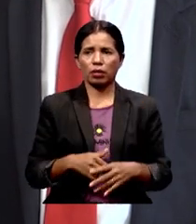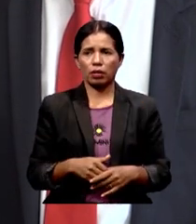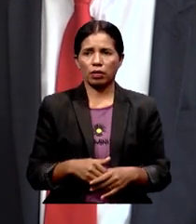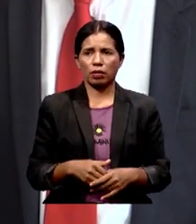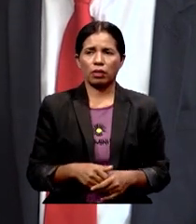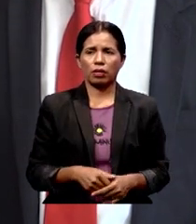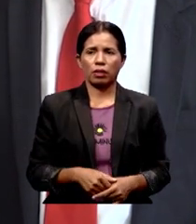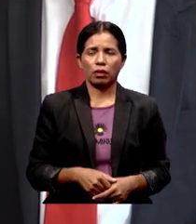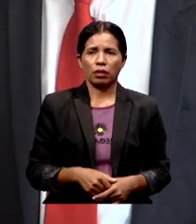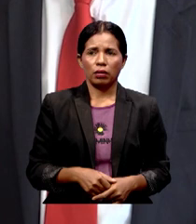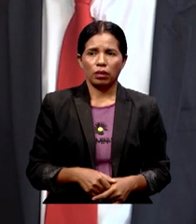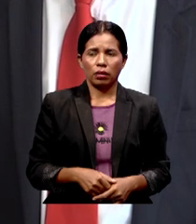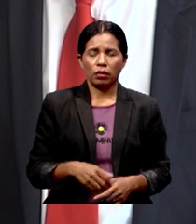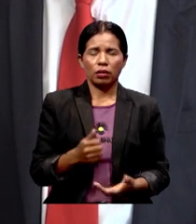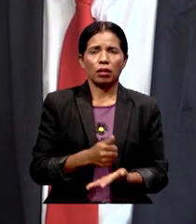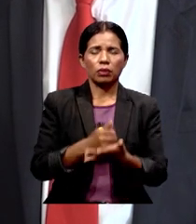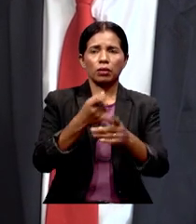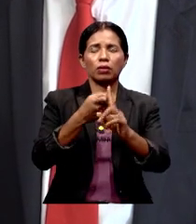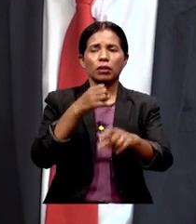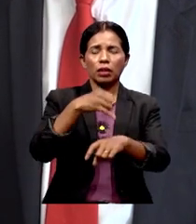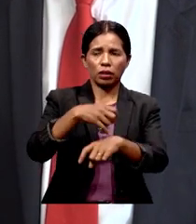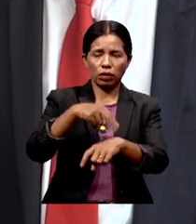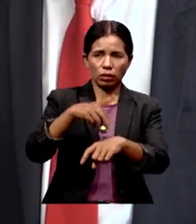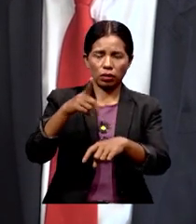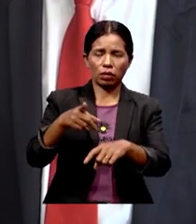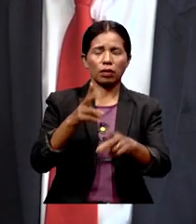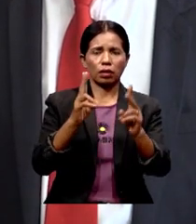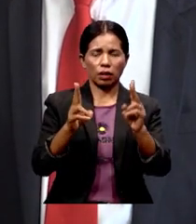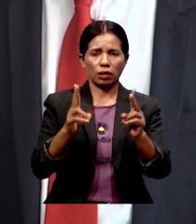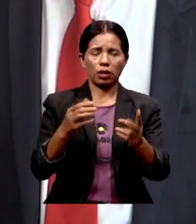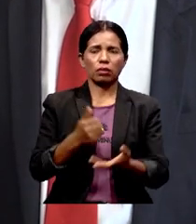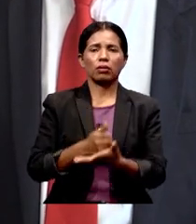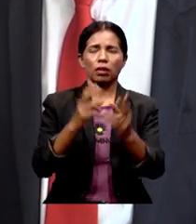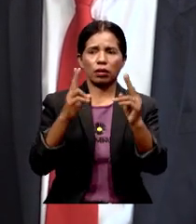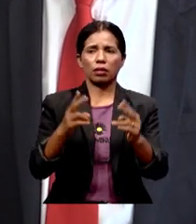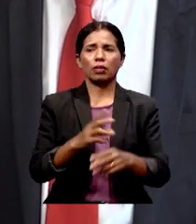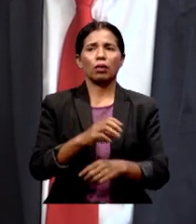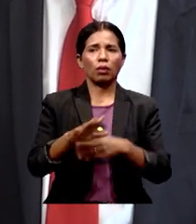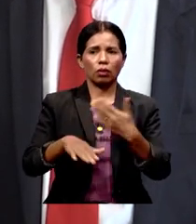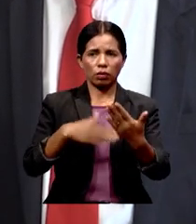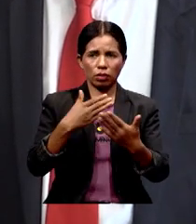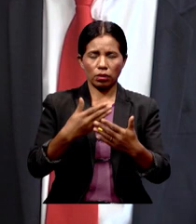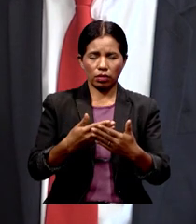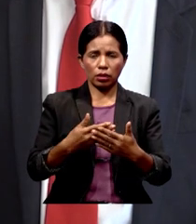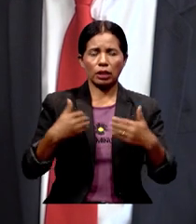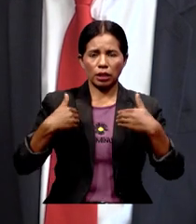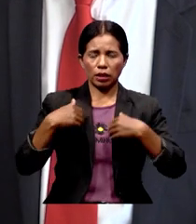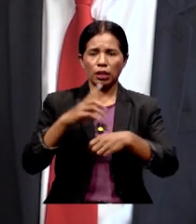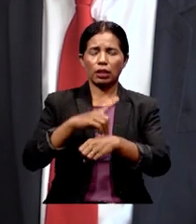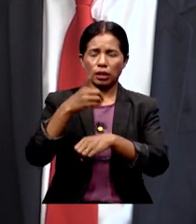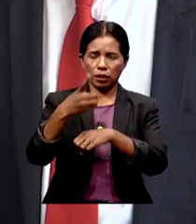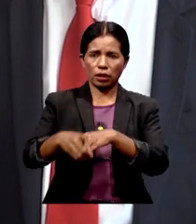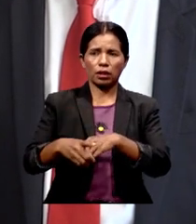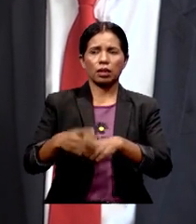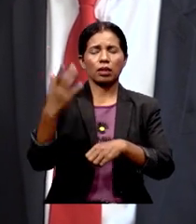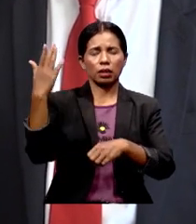untuk bantuan-bantuan internasional sekarang sangat aktif sekali. Jadi setiap terjadi bencana di